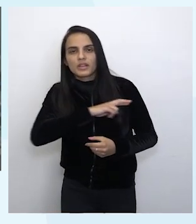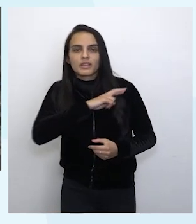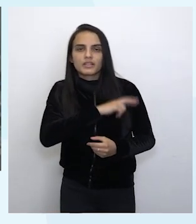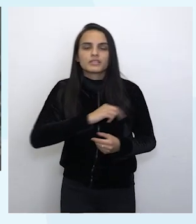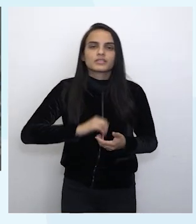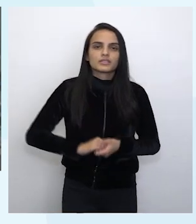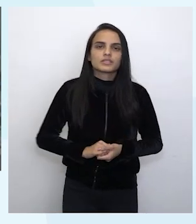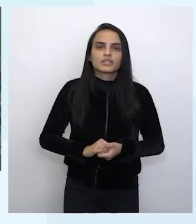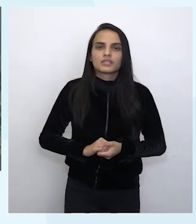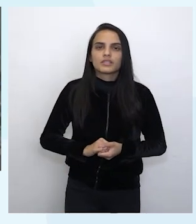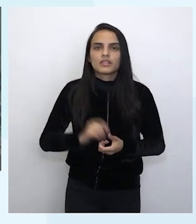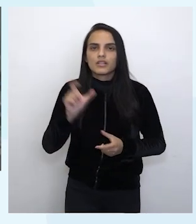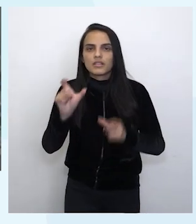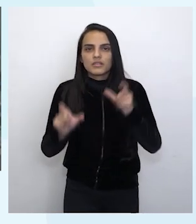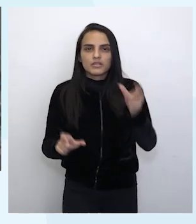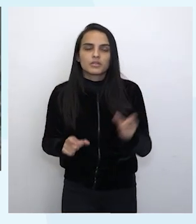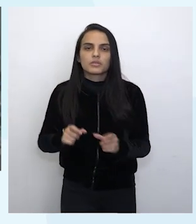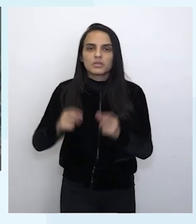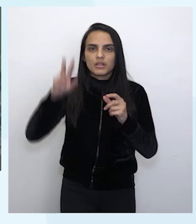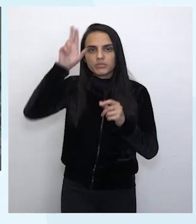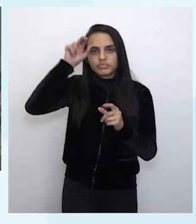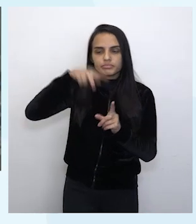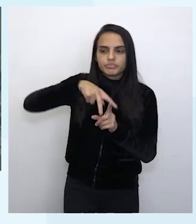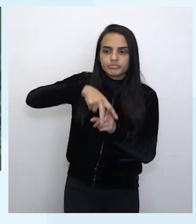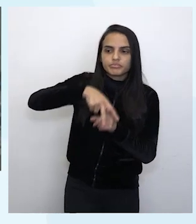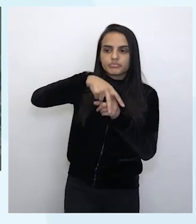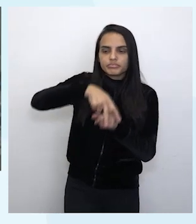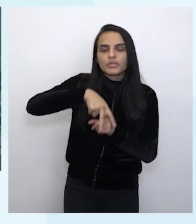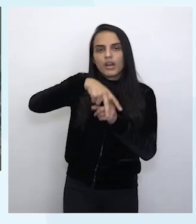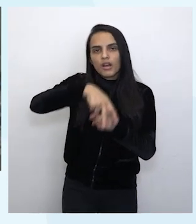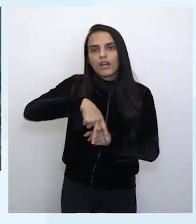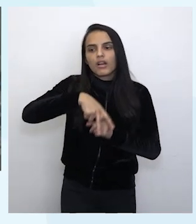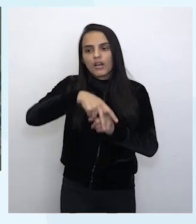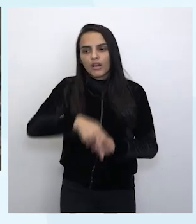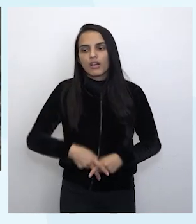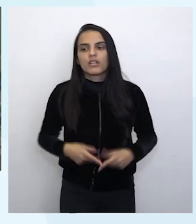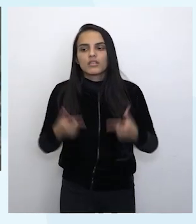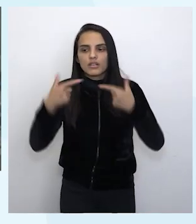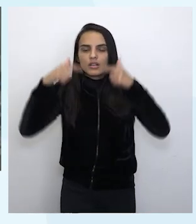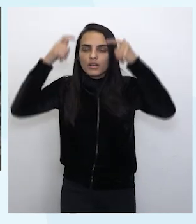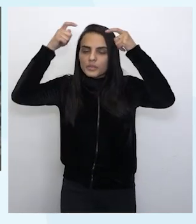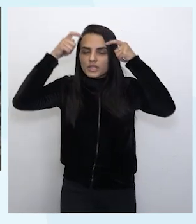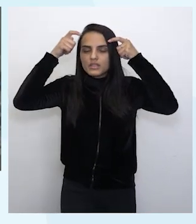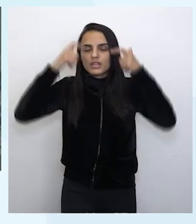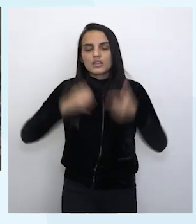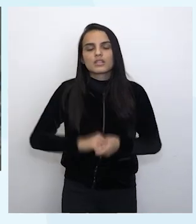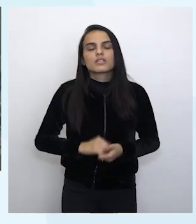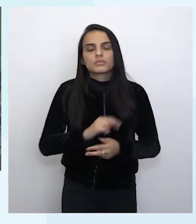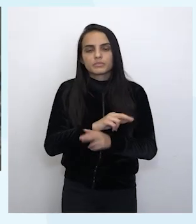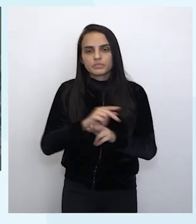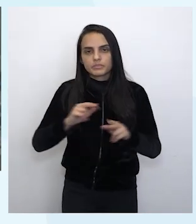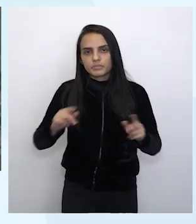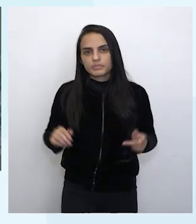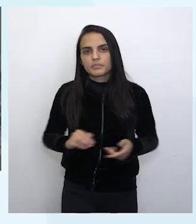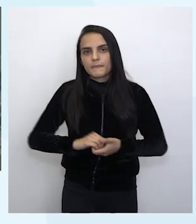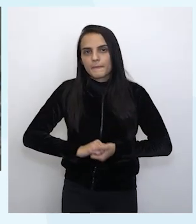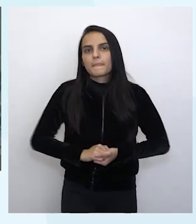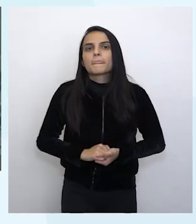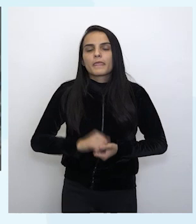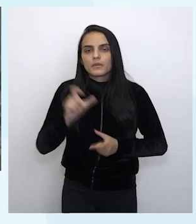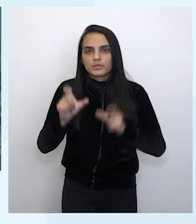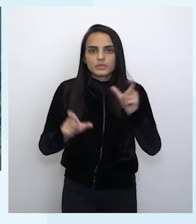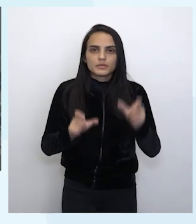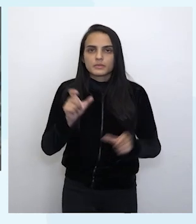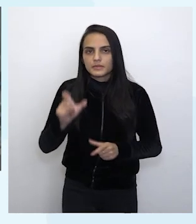A figura idealizada do cavaleiro, da princesa, da heroína, ideal, né? A idealização de pessoas, né, ou de figuras,